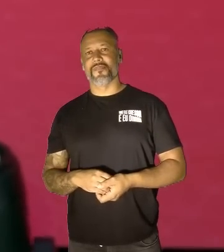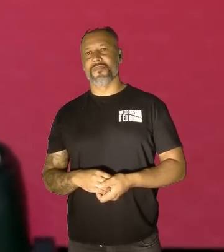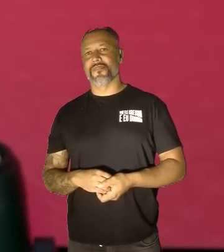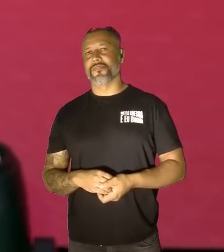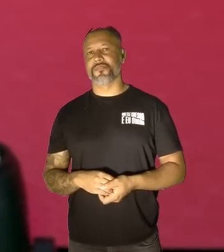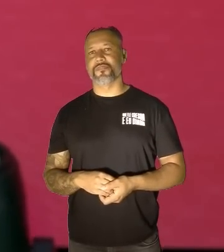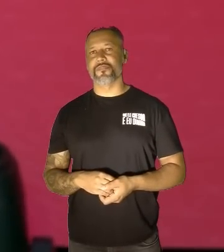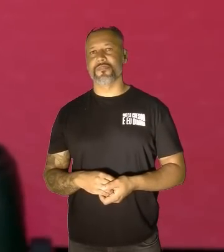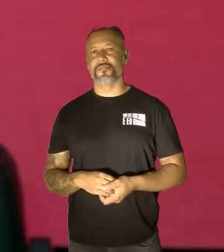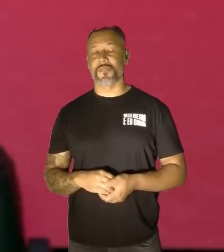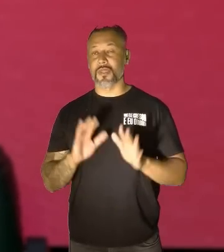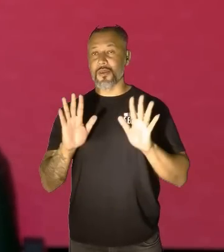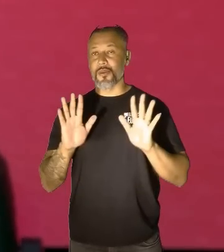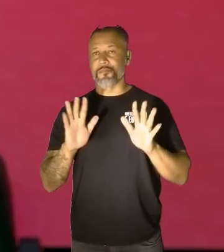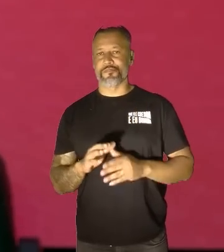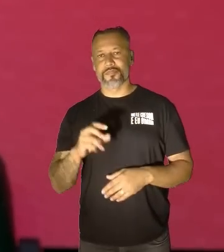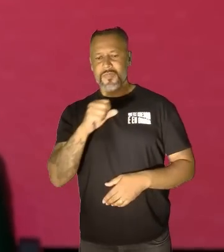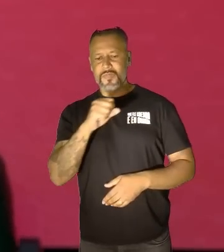que